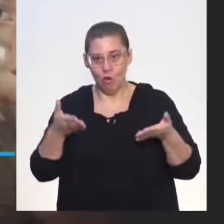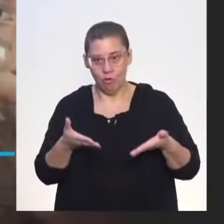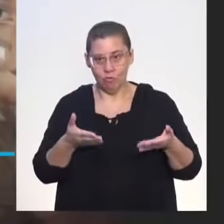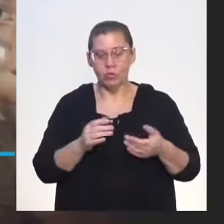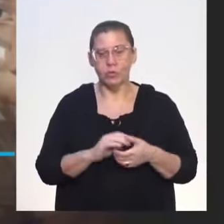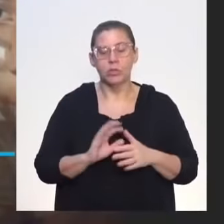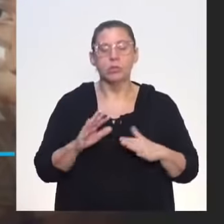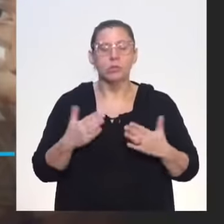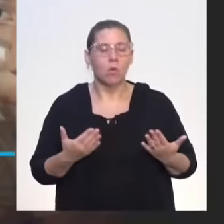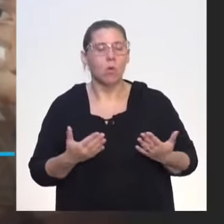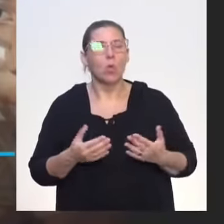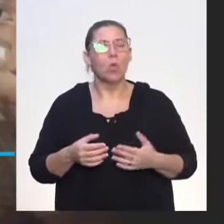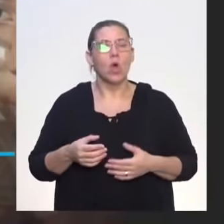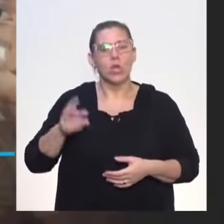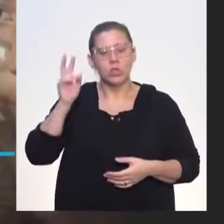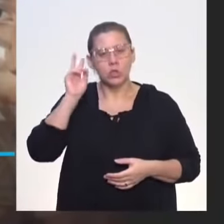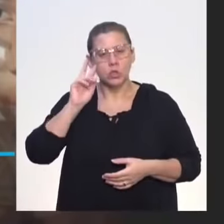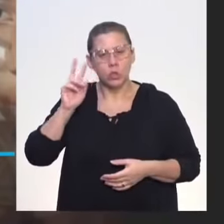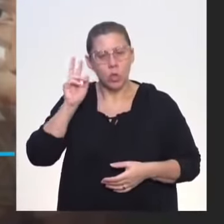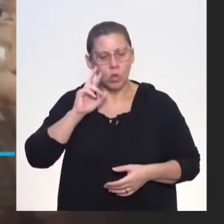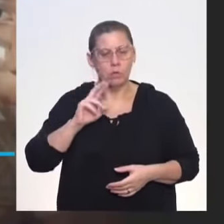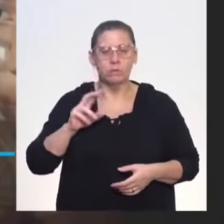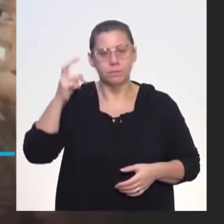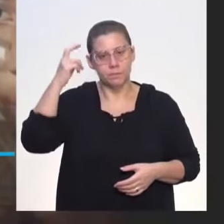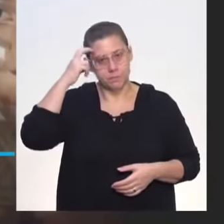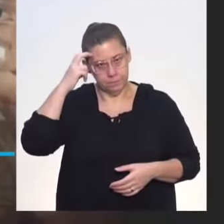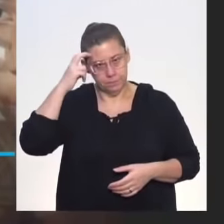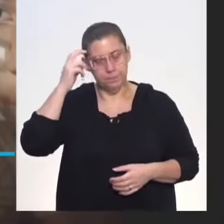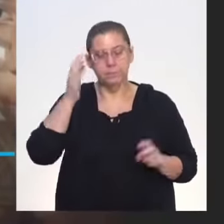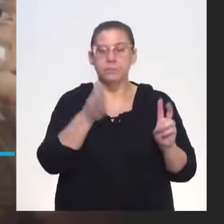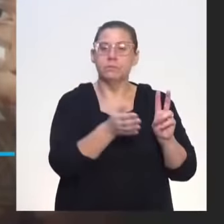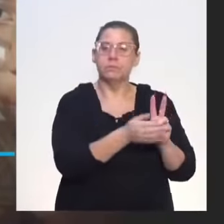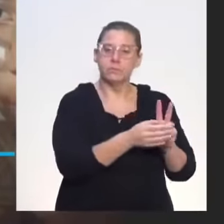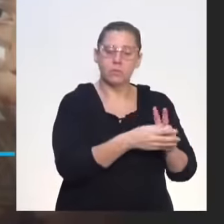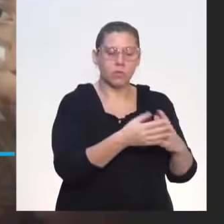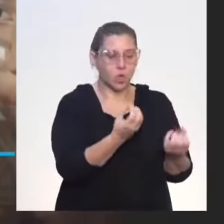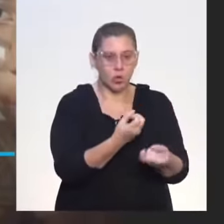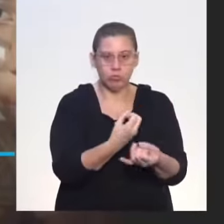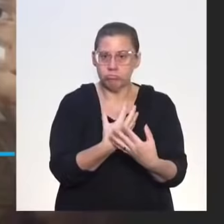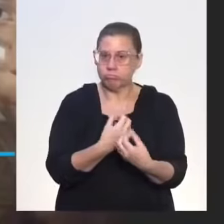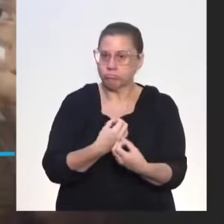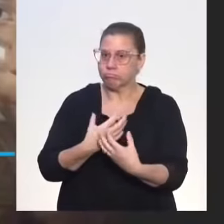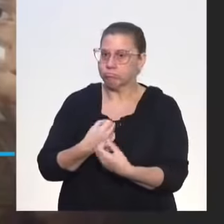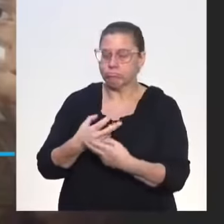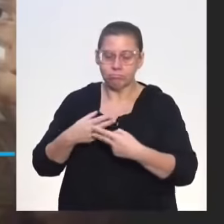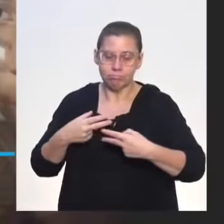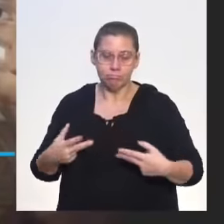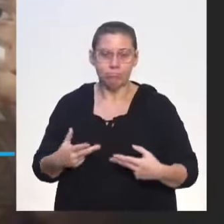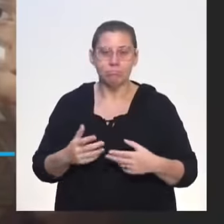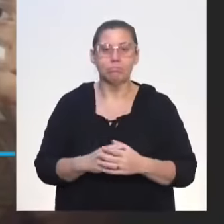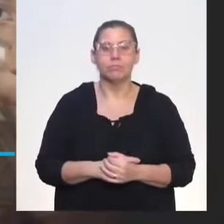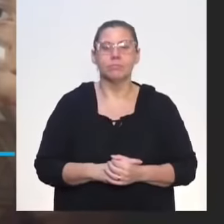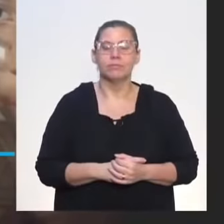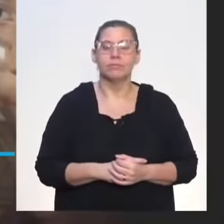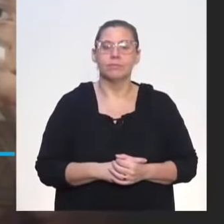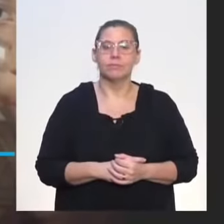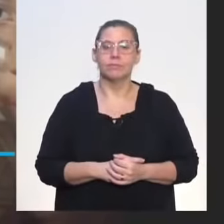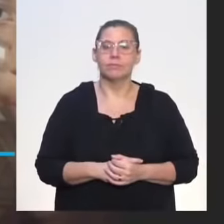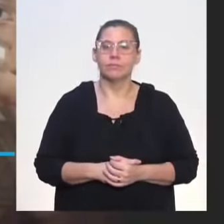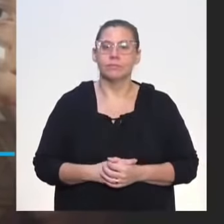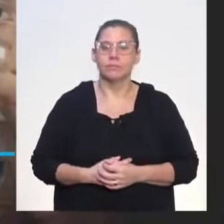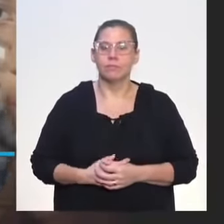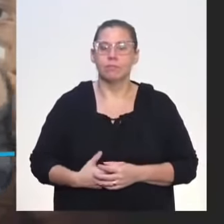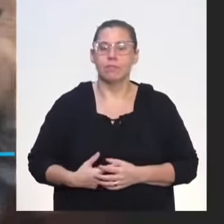numa cultura indígena, servem inclusive para nos ensinar algumas coisas, nos dar